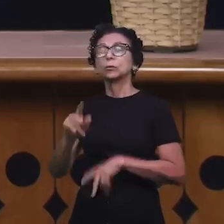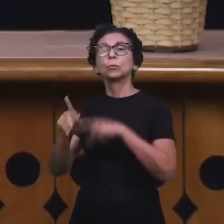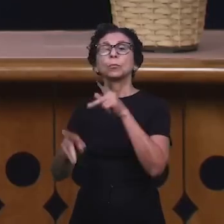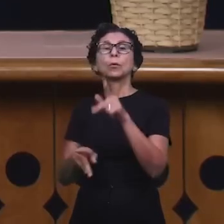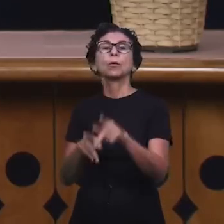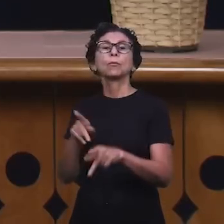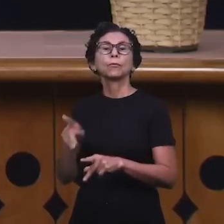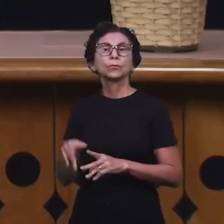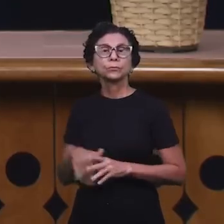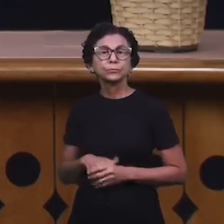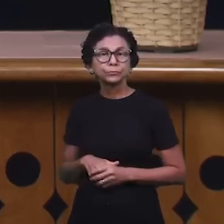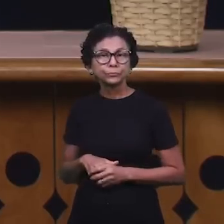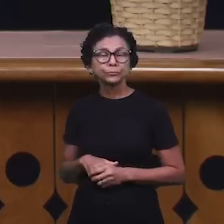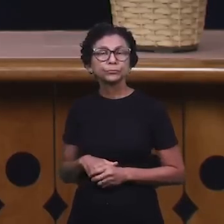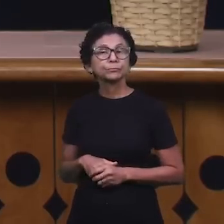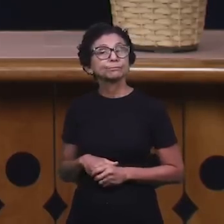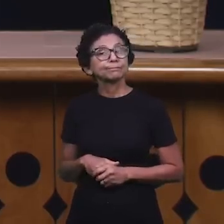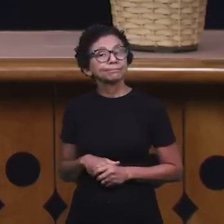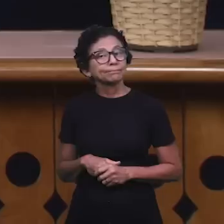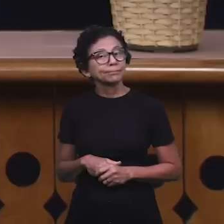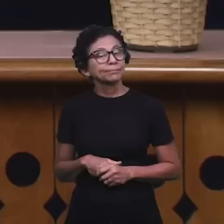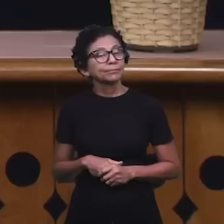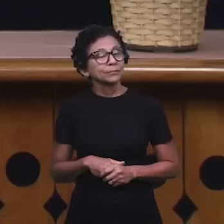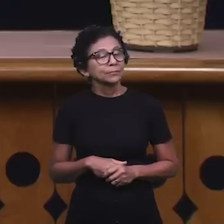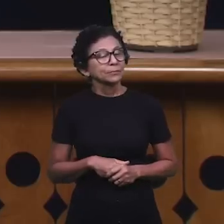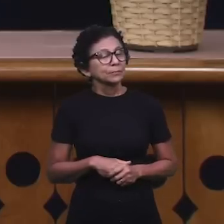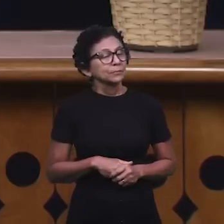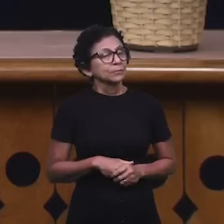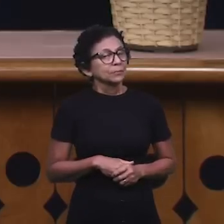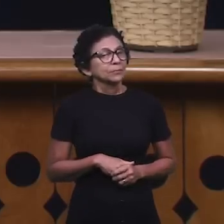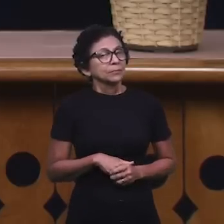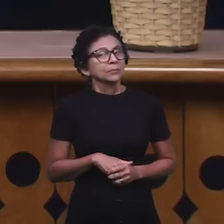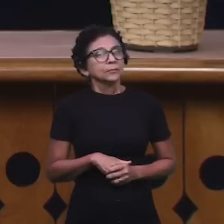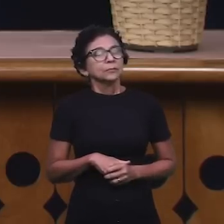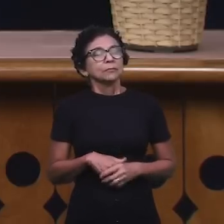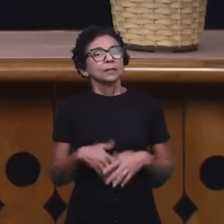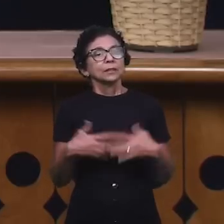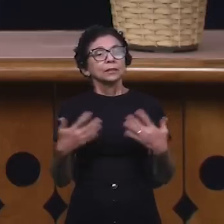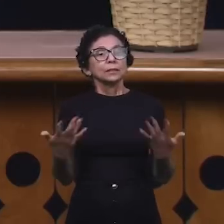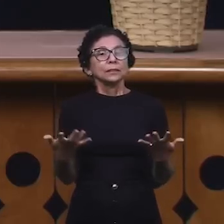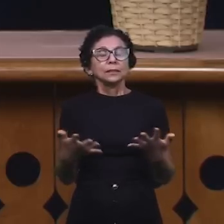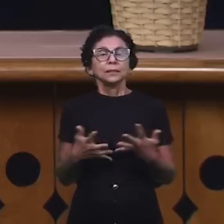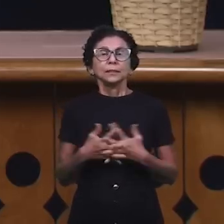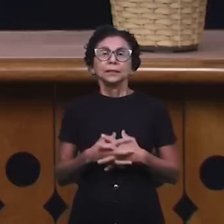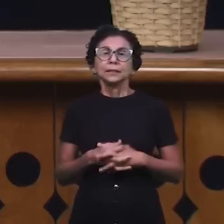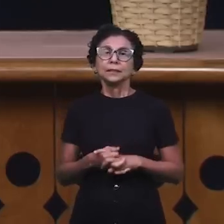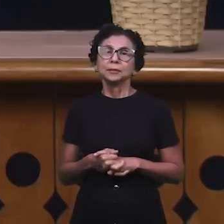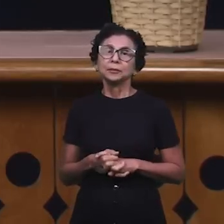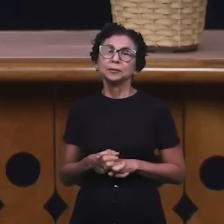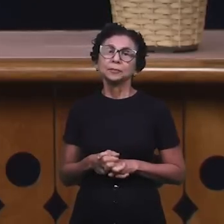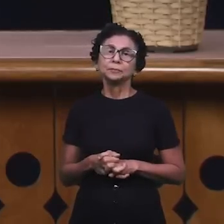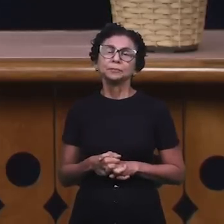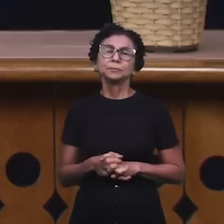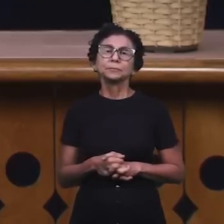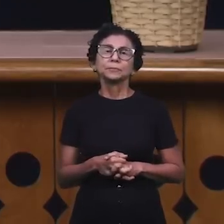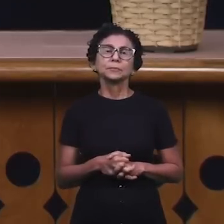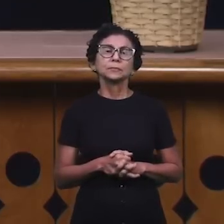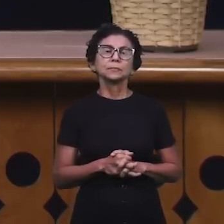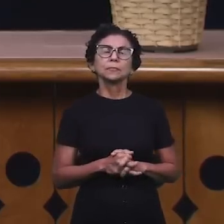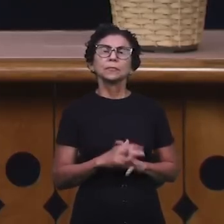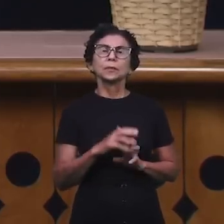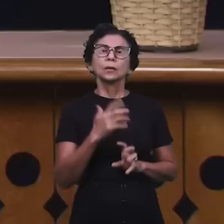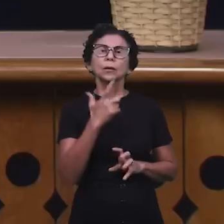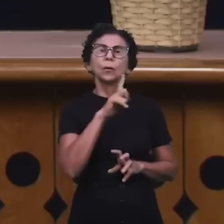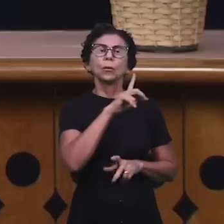Pai Celestial rejeitou a Israel, admitiu a sua presença o restante do mundo que estava sem